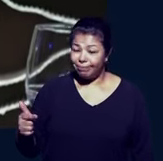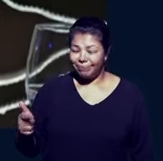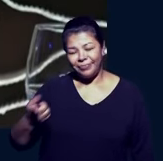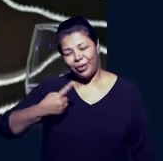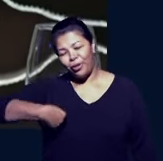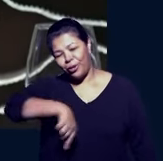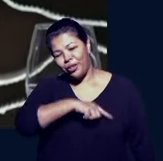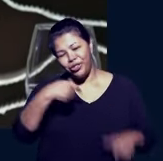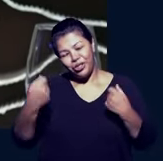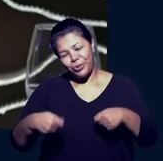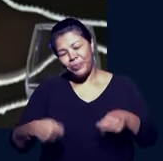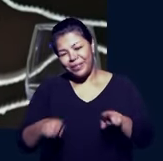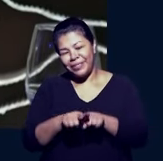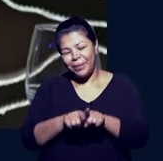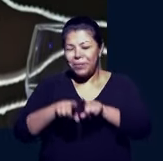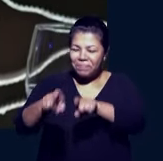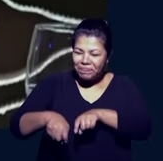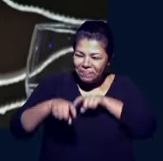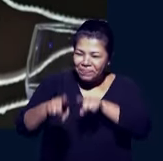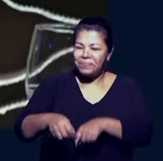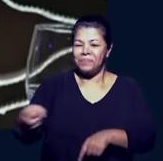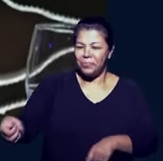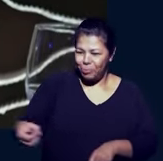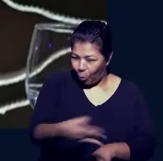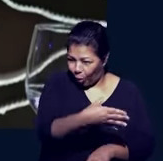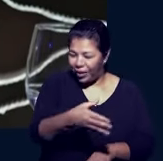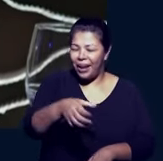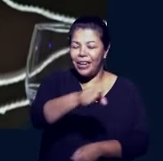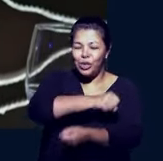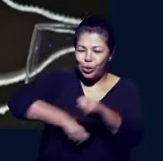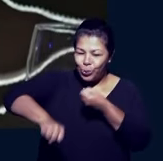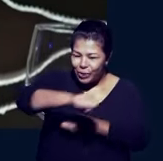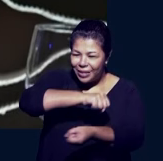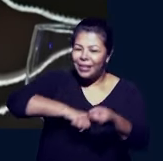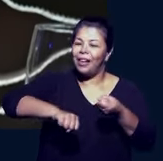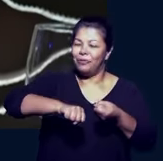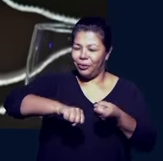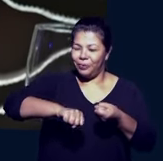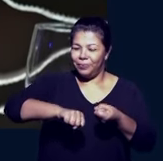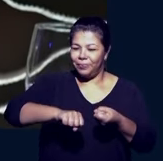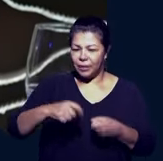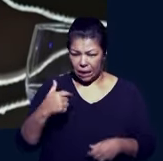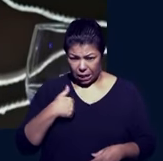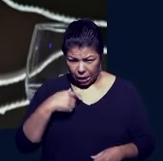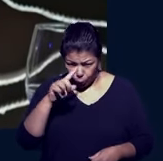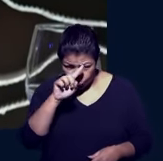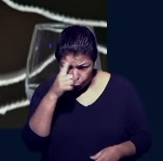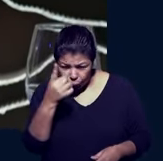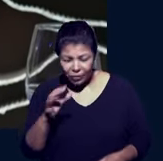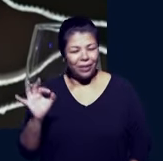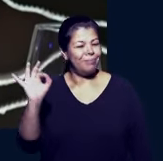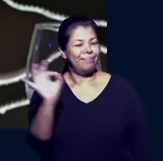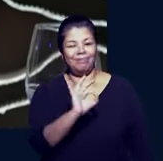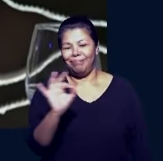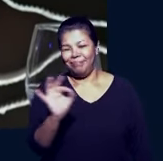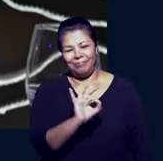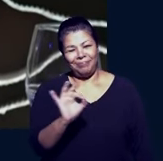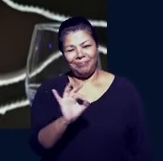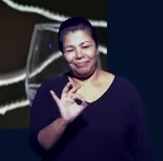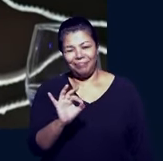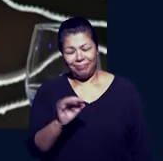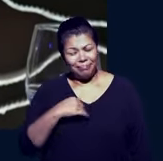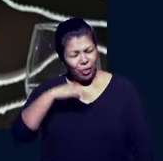é uma agricultura moderna e sustentável eh eu não tenho dúvida de que eh o Brasil